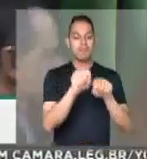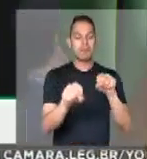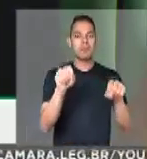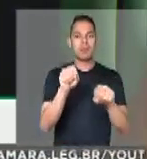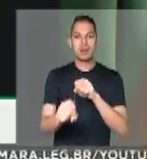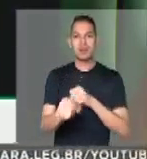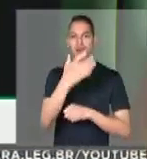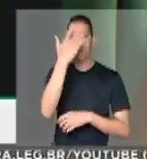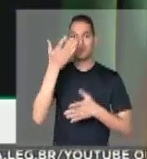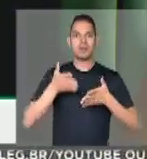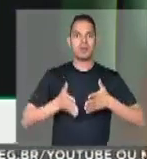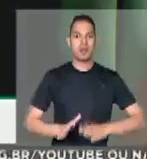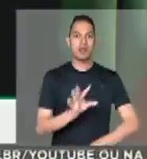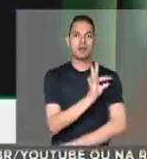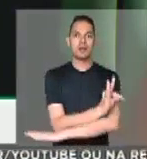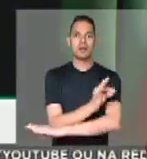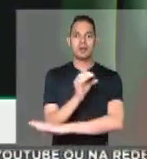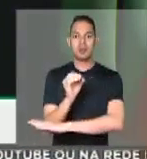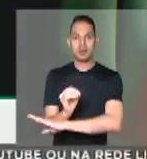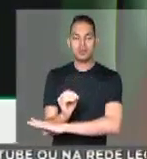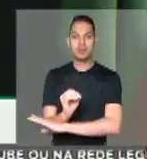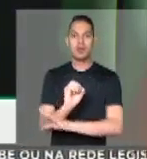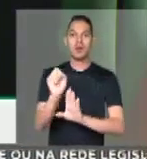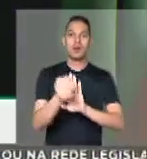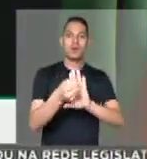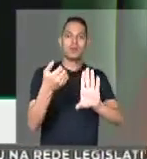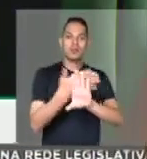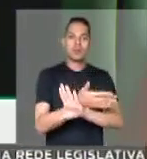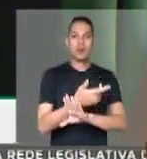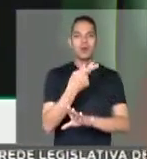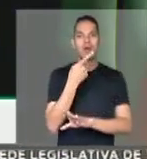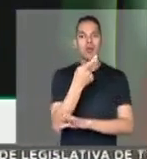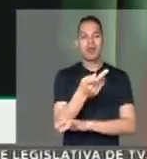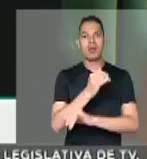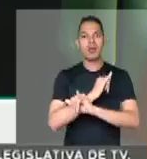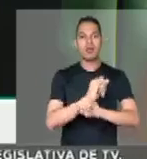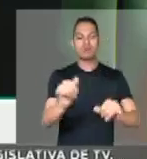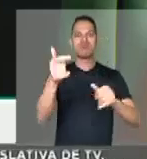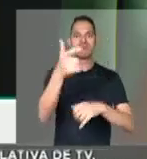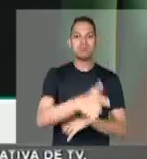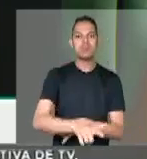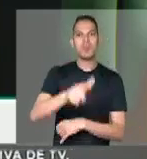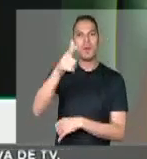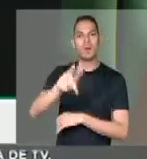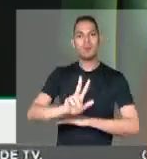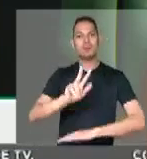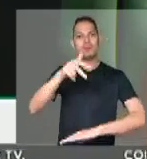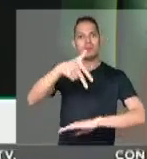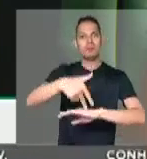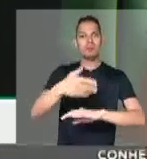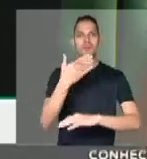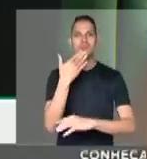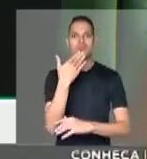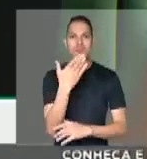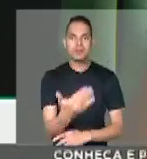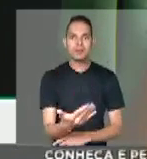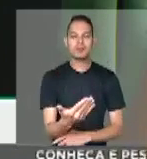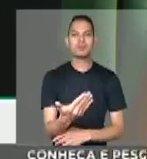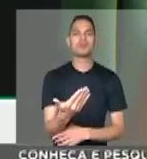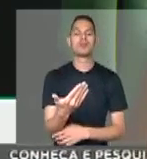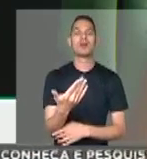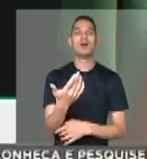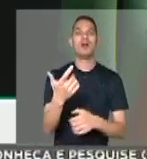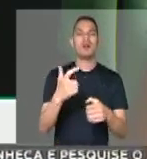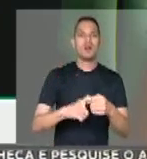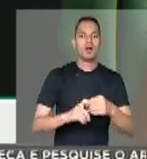estado. Essa mesma corrupção que eu tenho aqui alertado por diversas vezes, quando subo essa tribuna, pedindo que